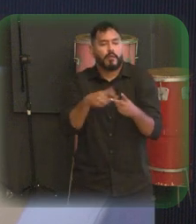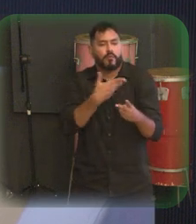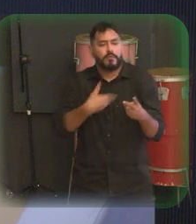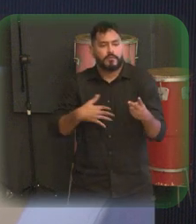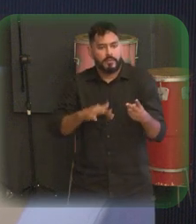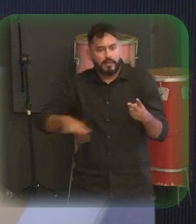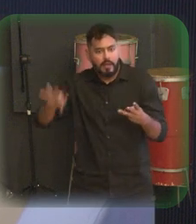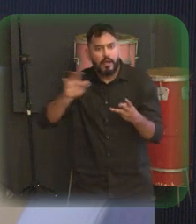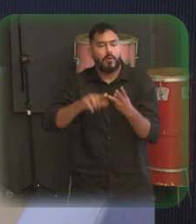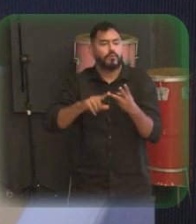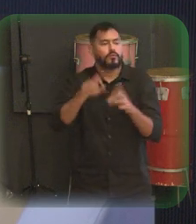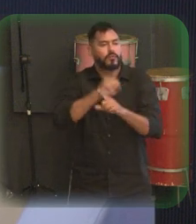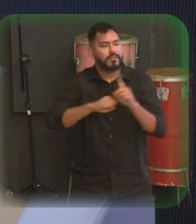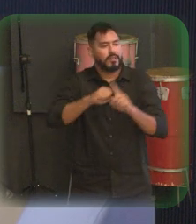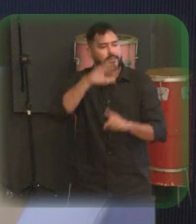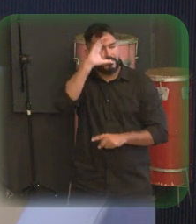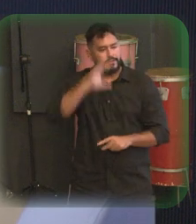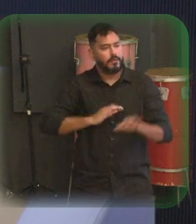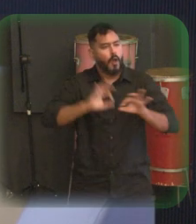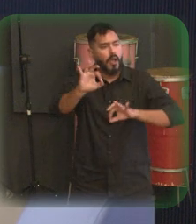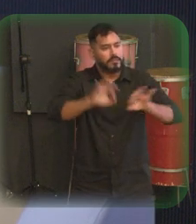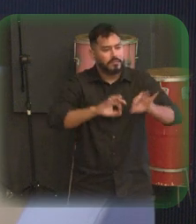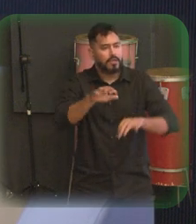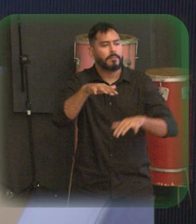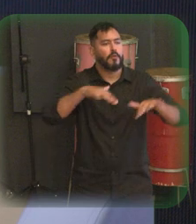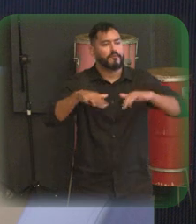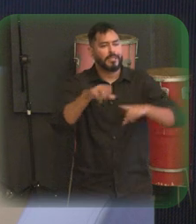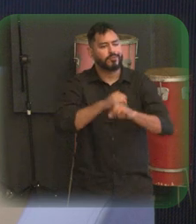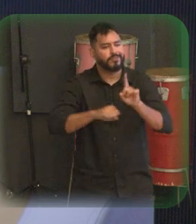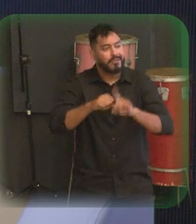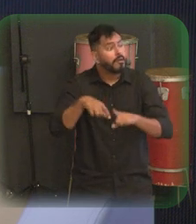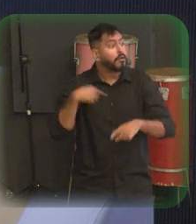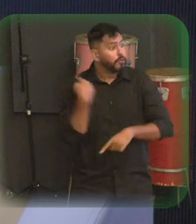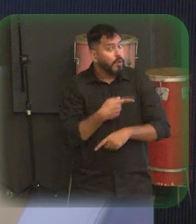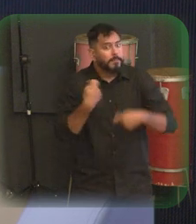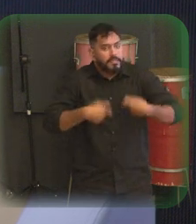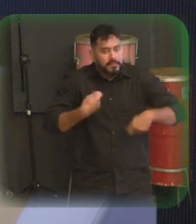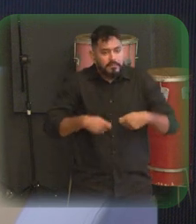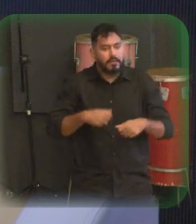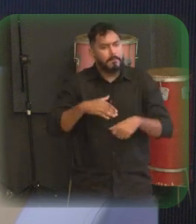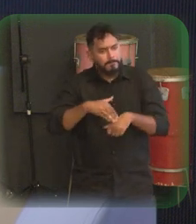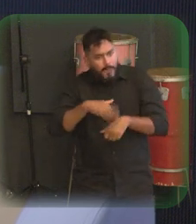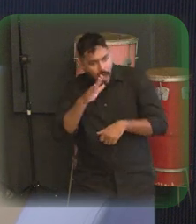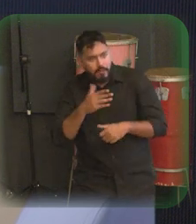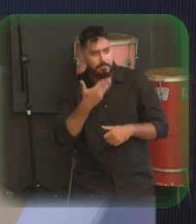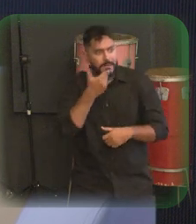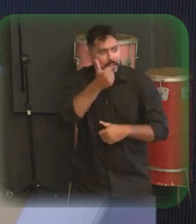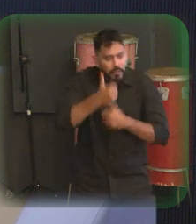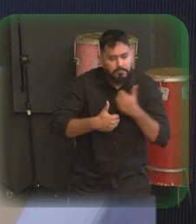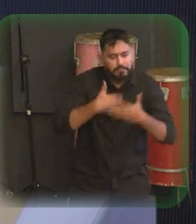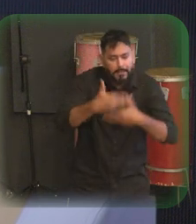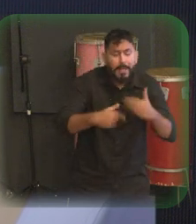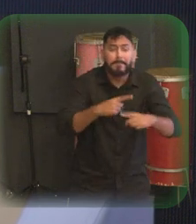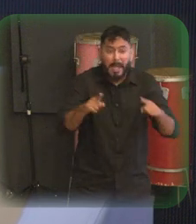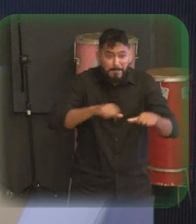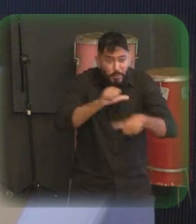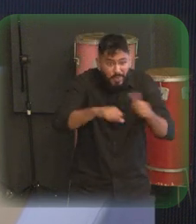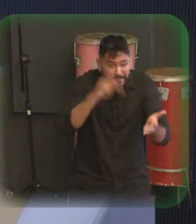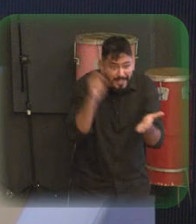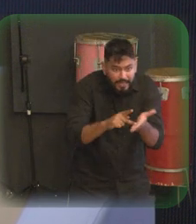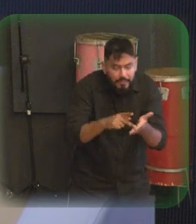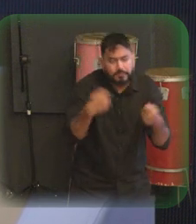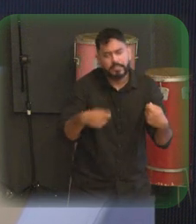organizada, né, a gente já vai conseguir fazer mais e melhor. Mas, para mudar de verdade, nossa, a gente precisa dar as